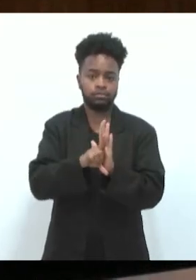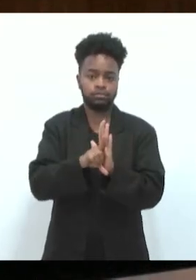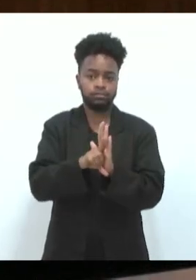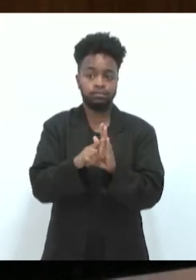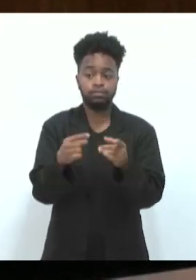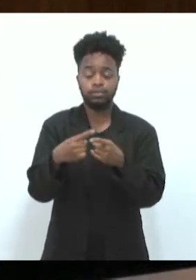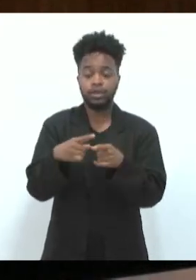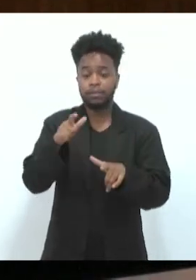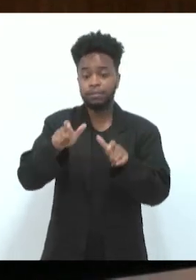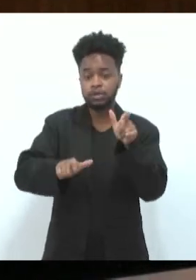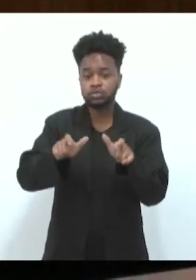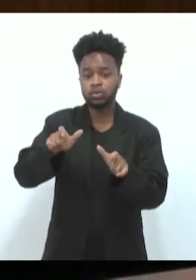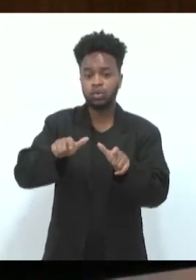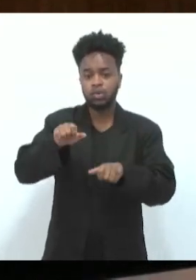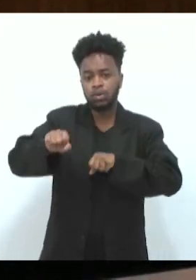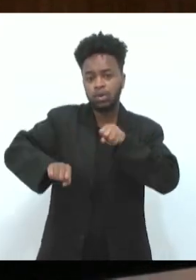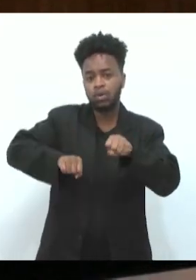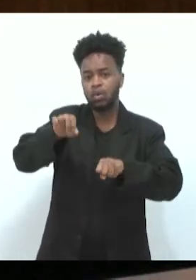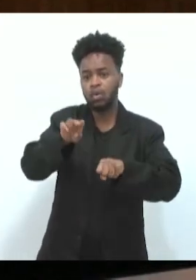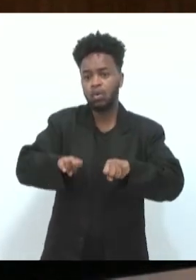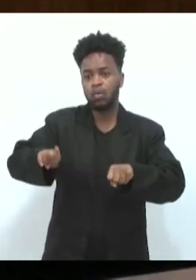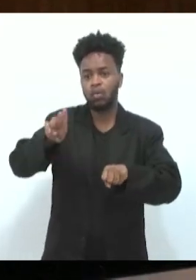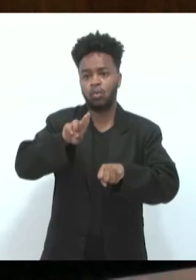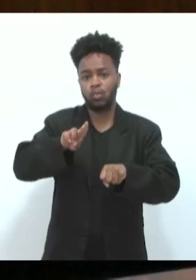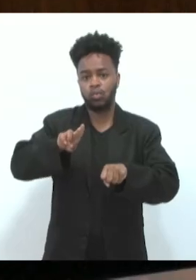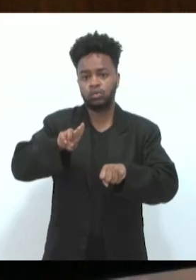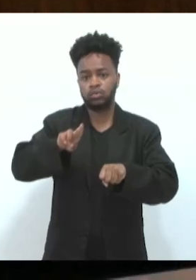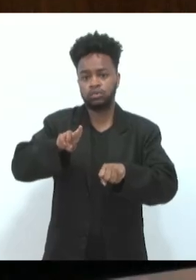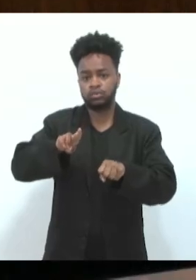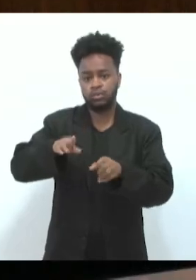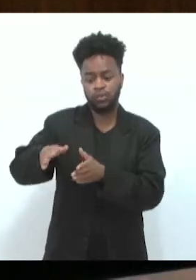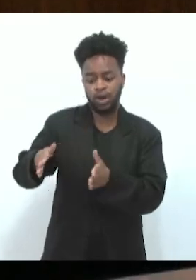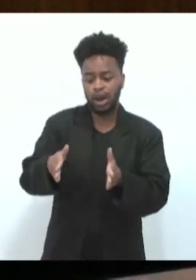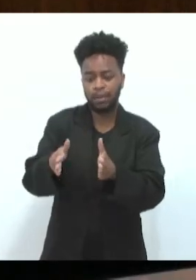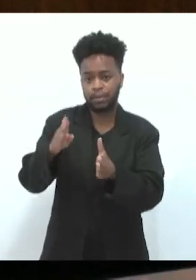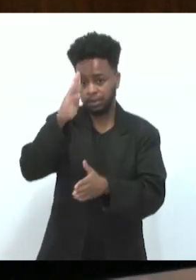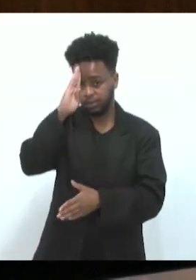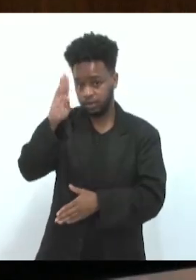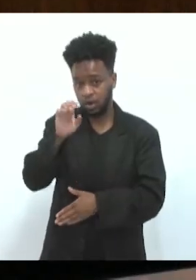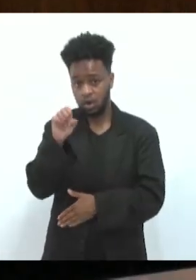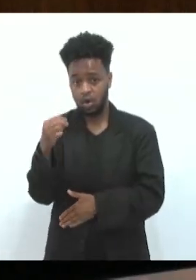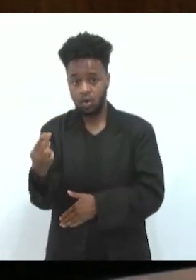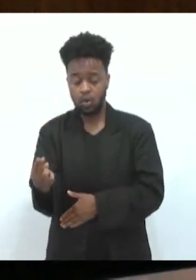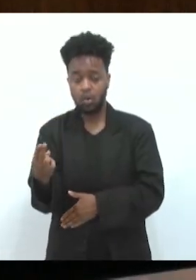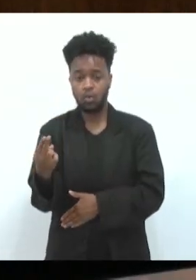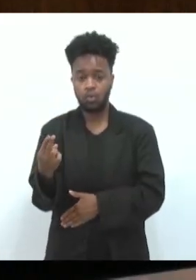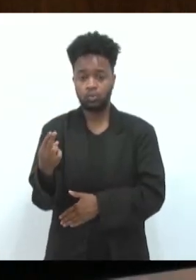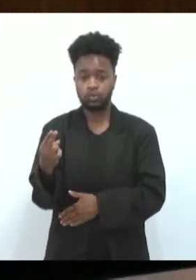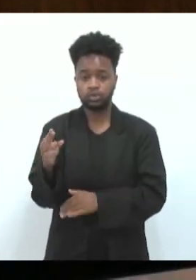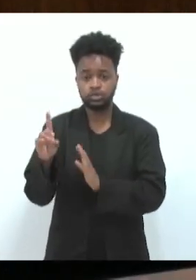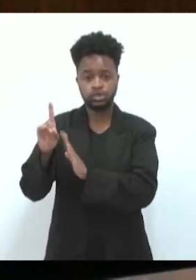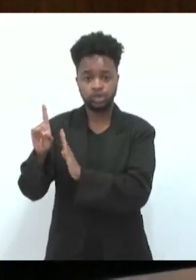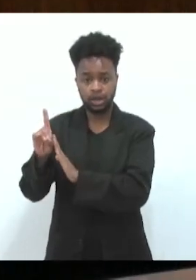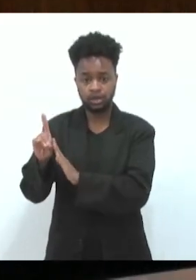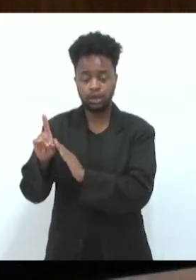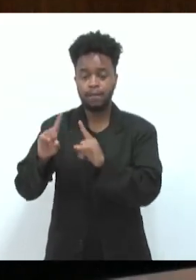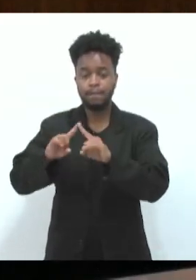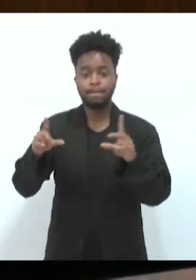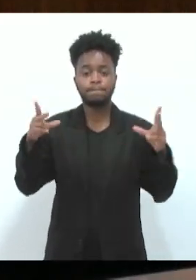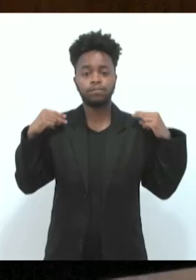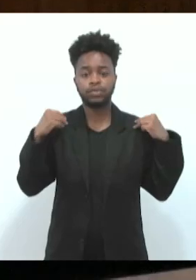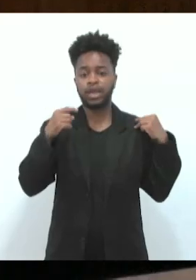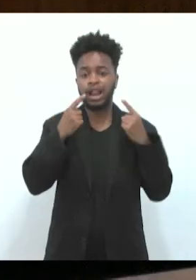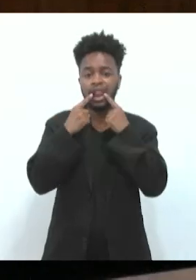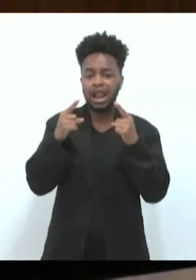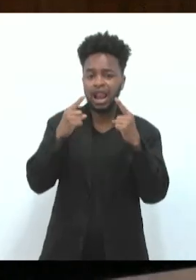ciclista está usando aquela faixa central ou a faixa da direita e os motoristas